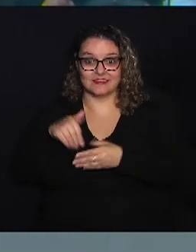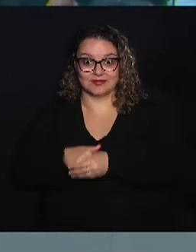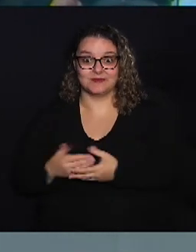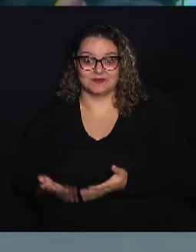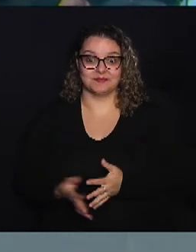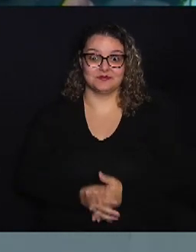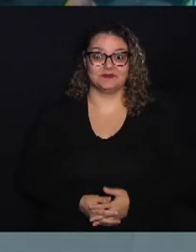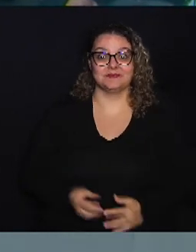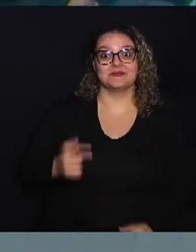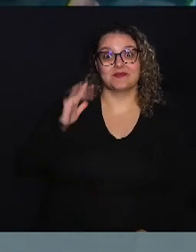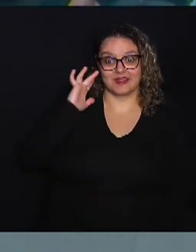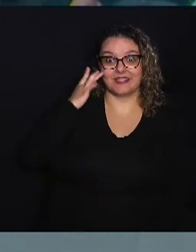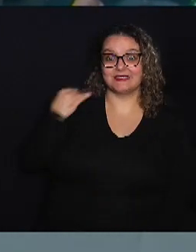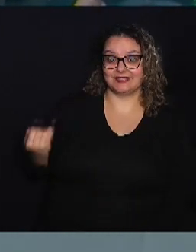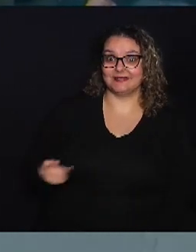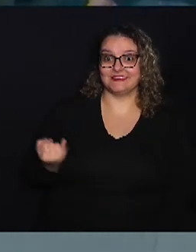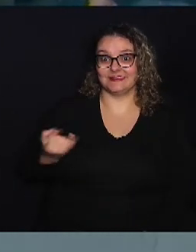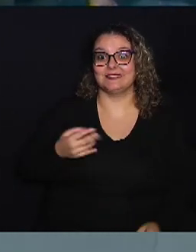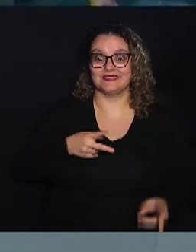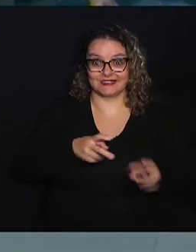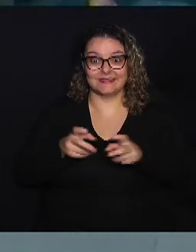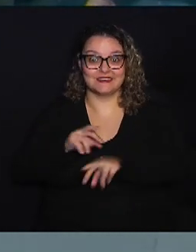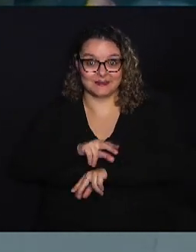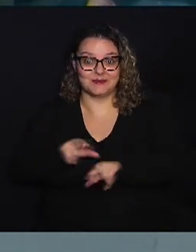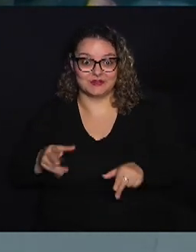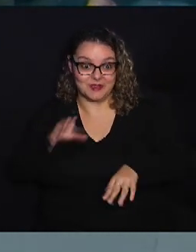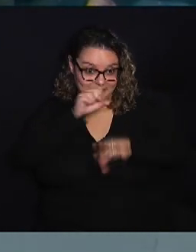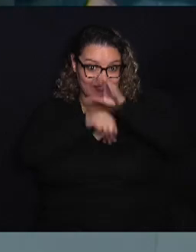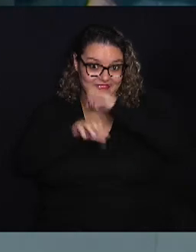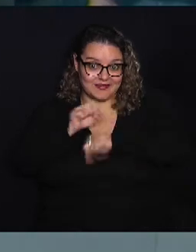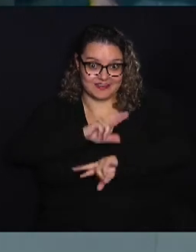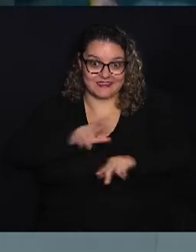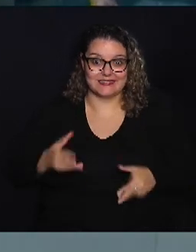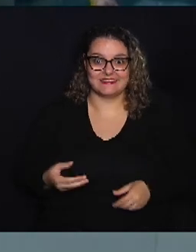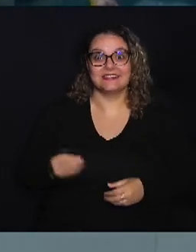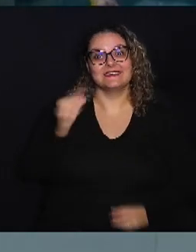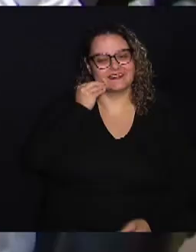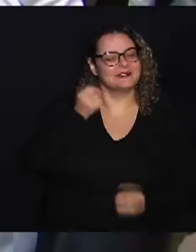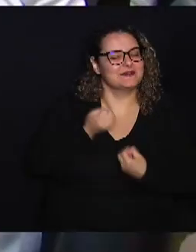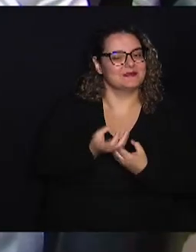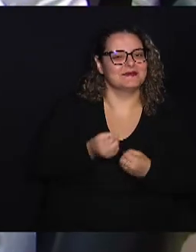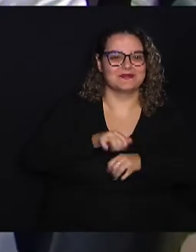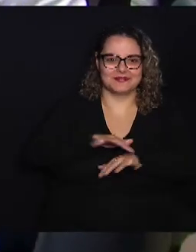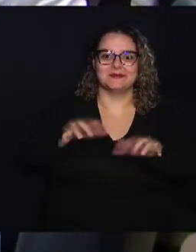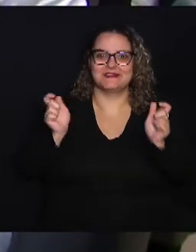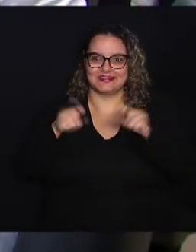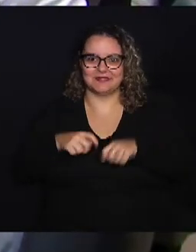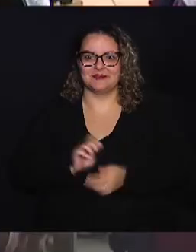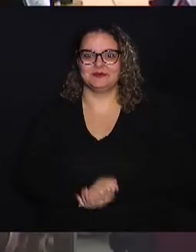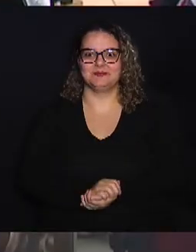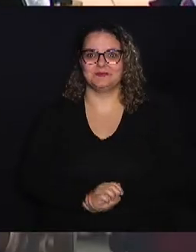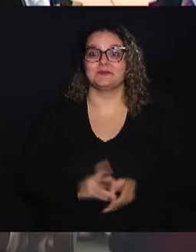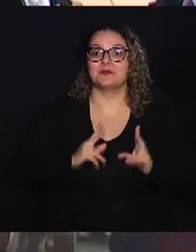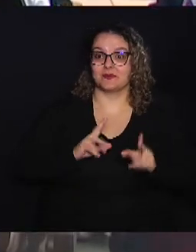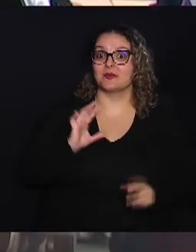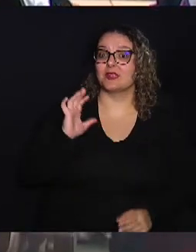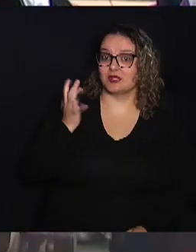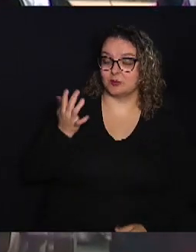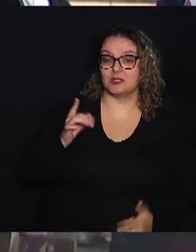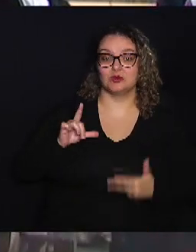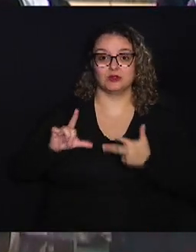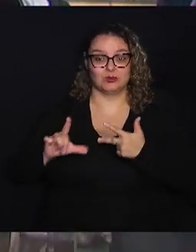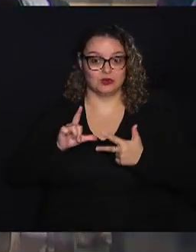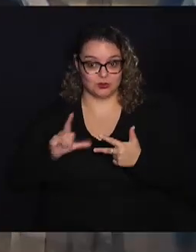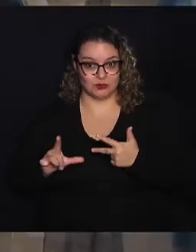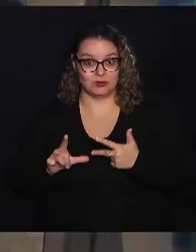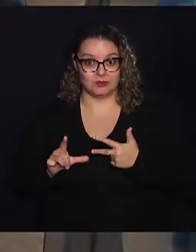Eu tô achando muito interessante, tô percebendo bastante coisa, então eu tô tentando passar o máximo de informação possível. Assim como acontece no